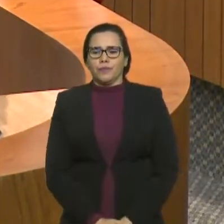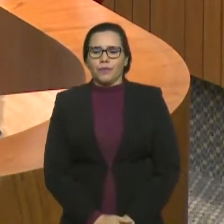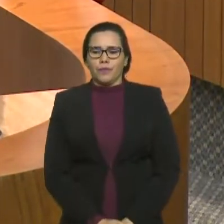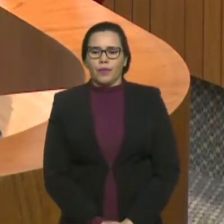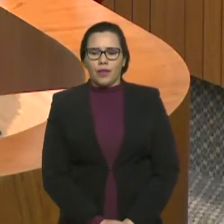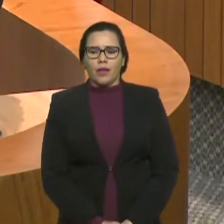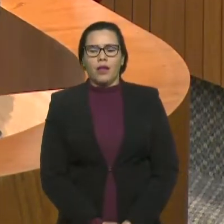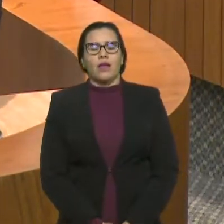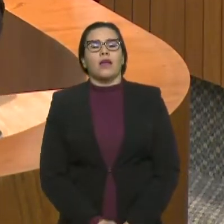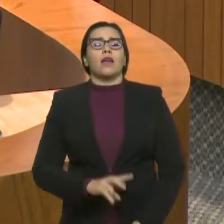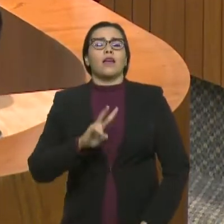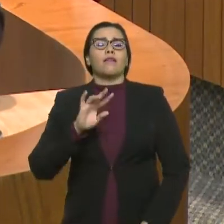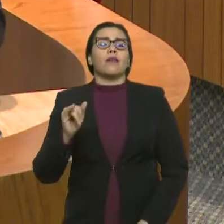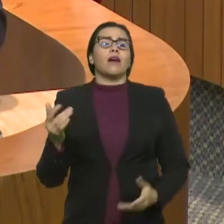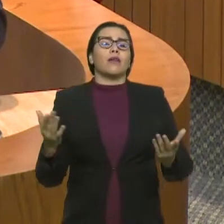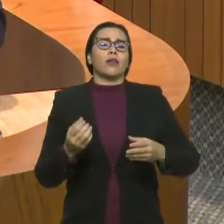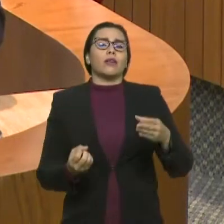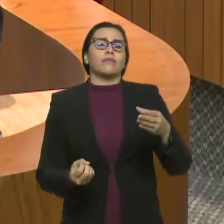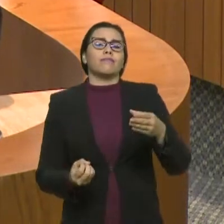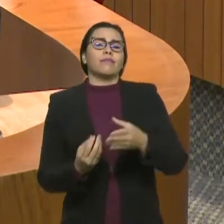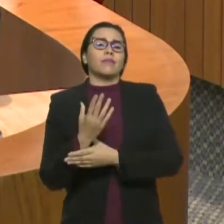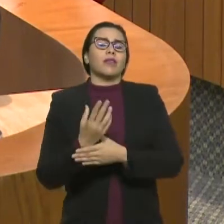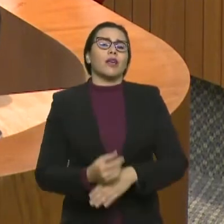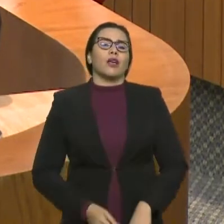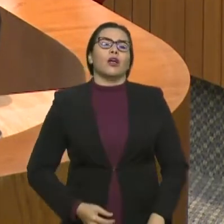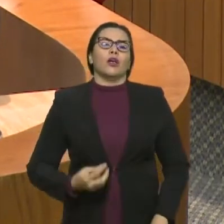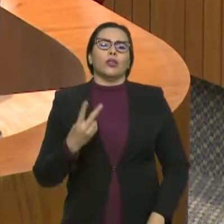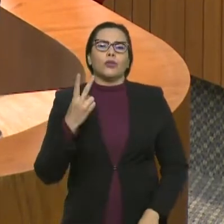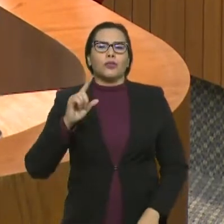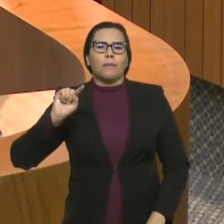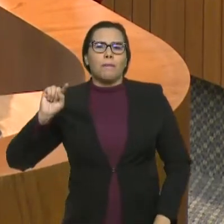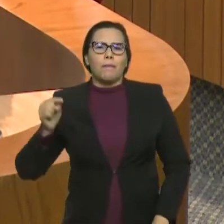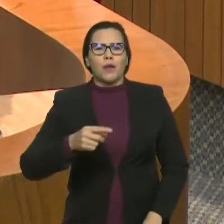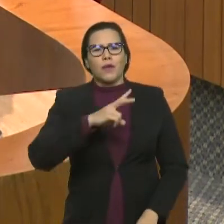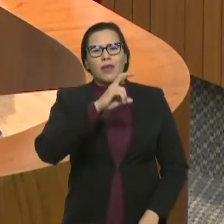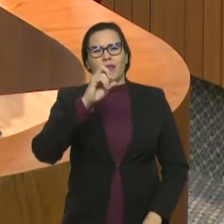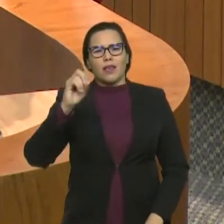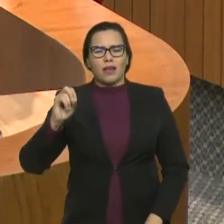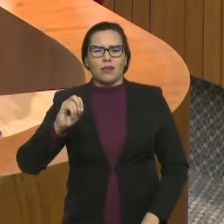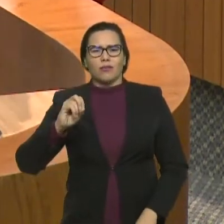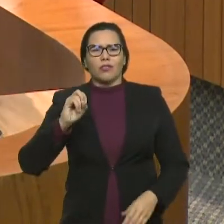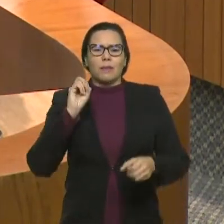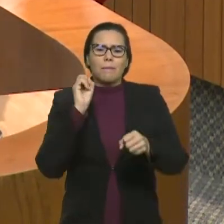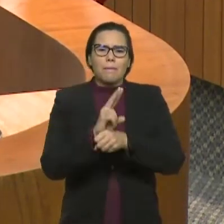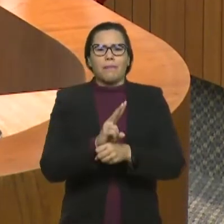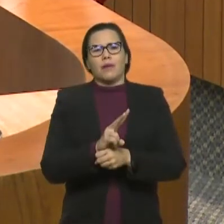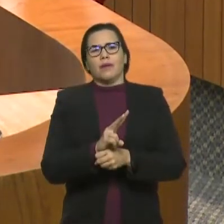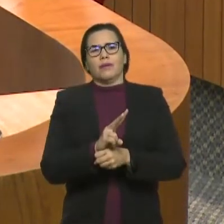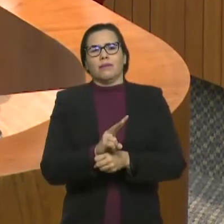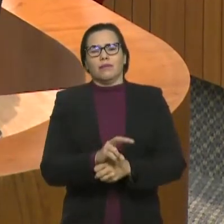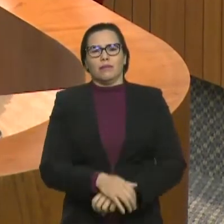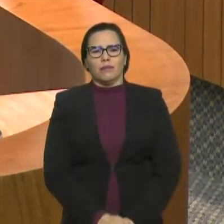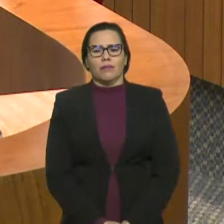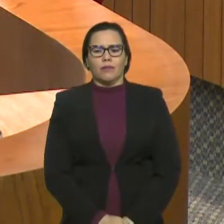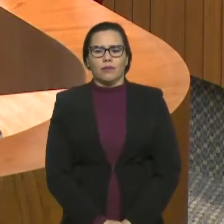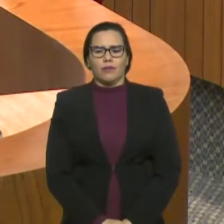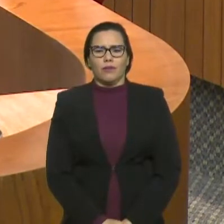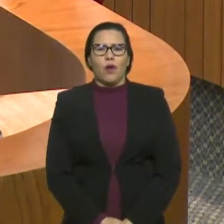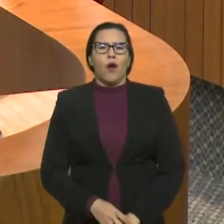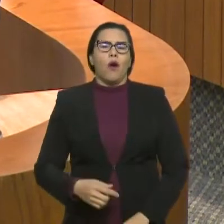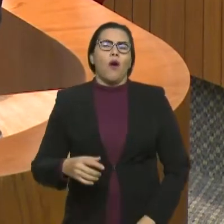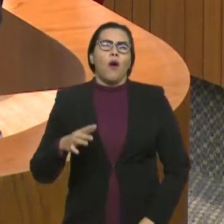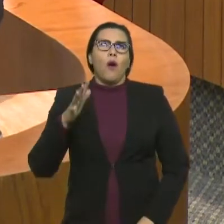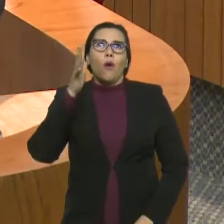empregos diretos e indiretos para o maranhense. Vai investir quase um bilhão no nosso